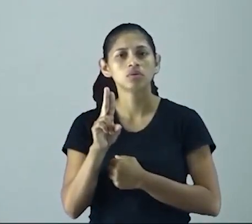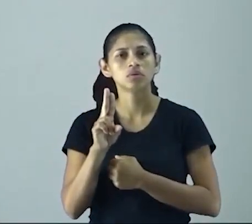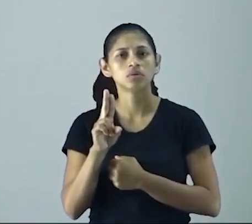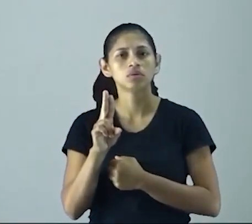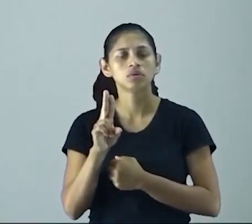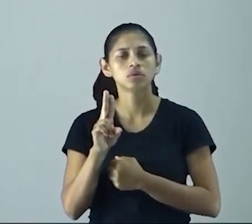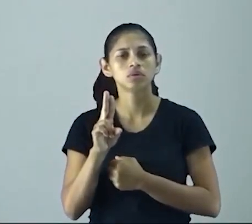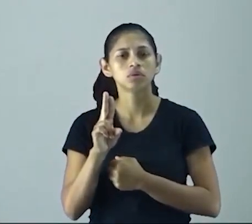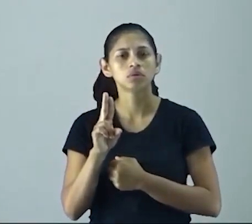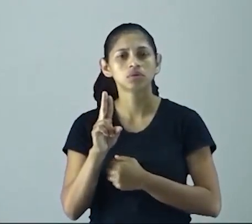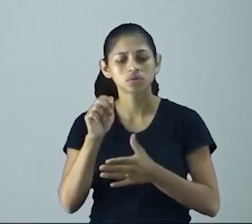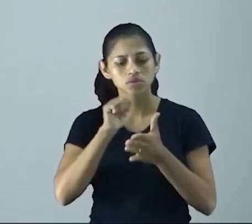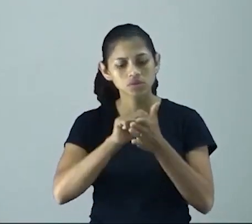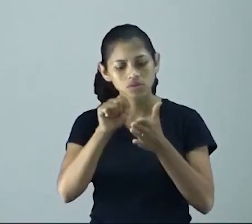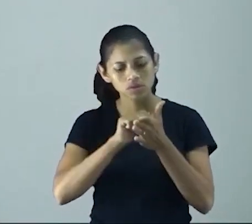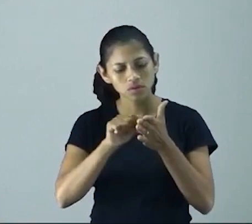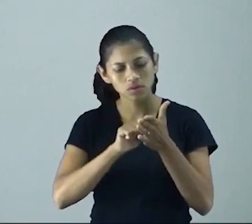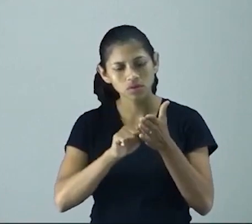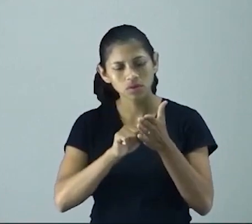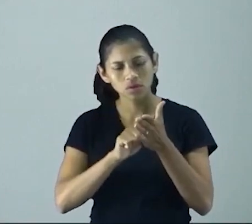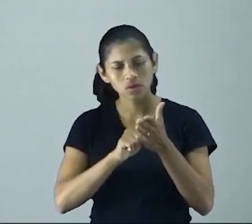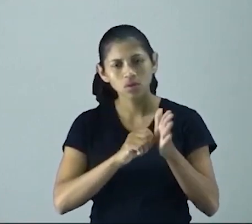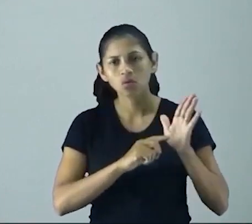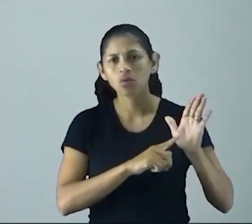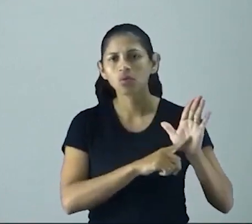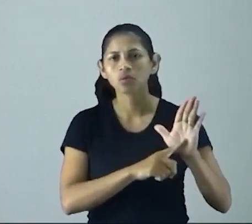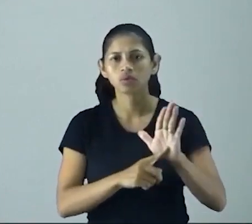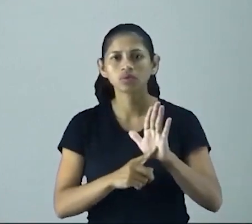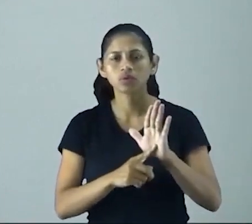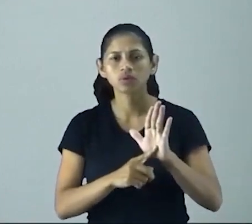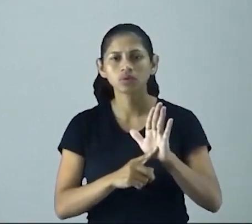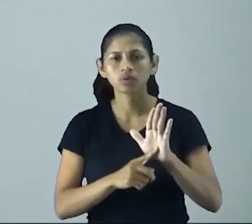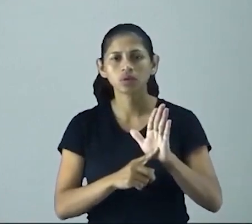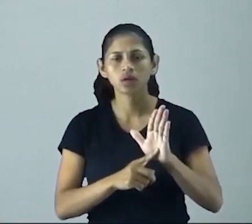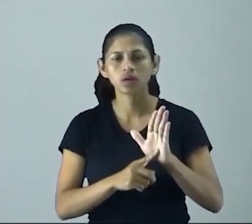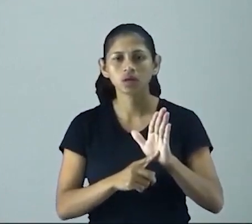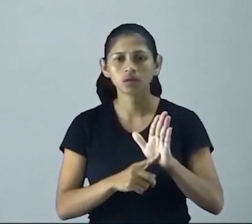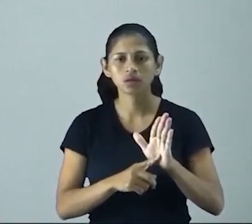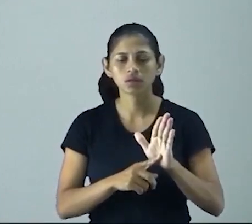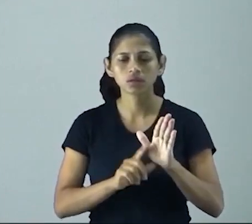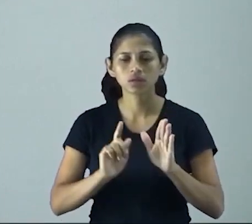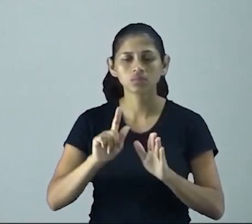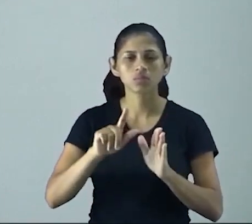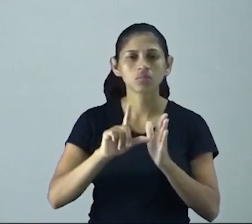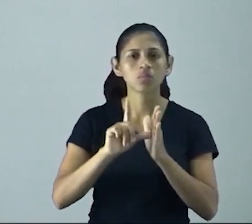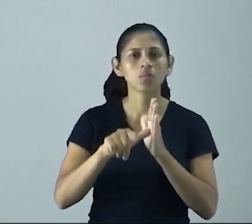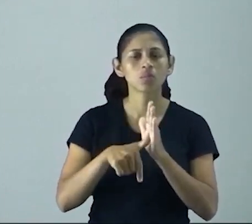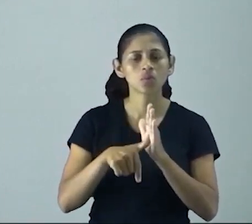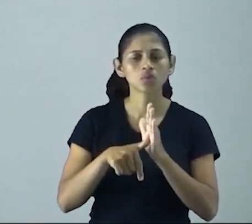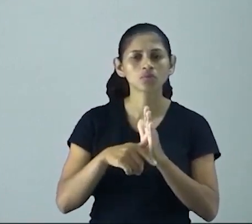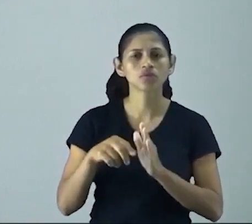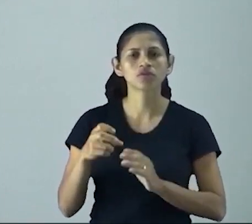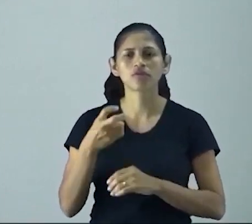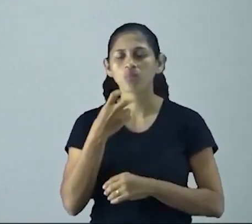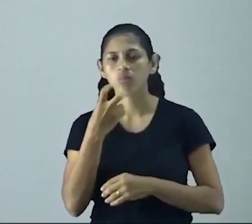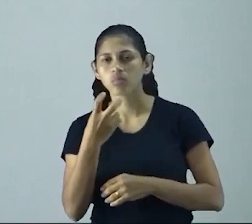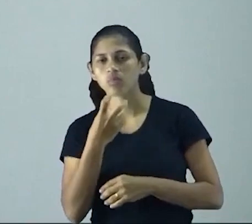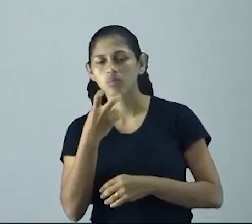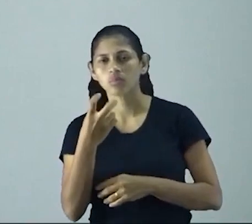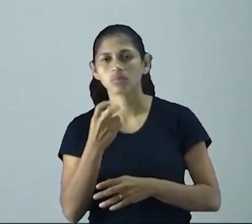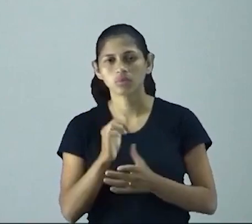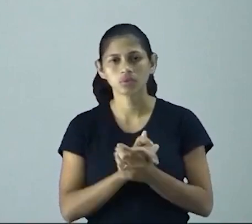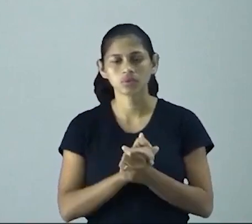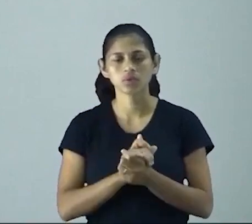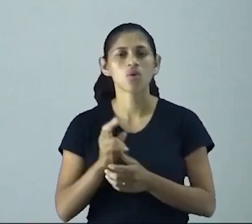do que você tem para apresentar e você vai falar, certo? Então, você está fazendo uso ali da